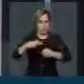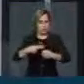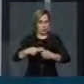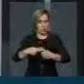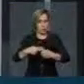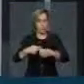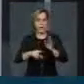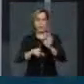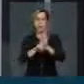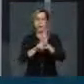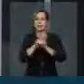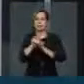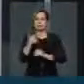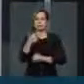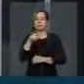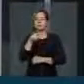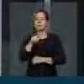12.587